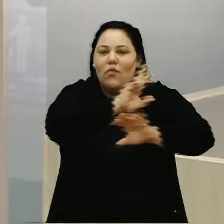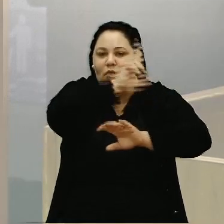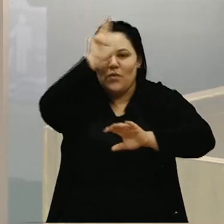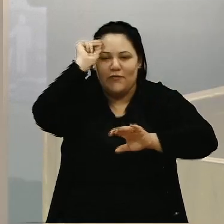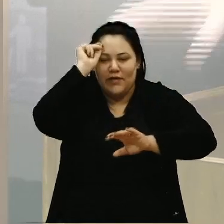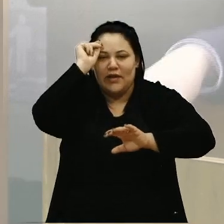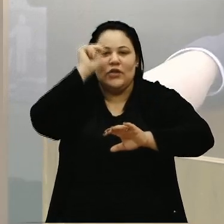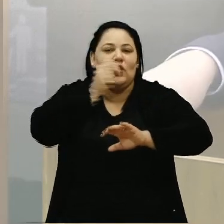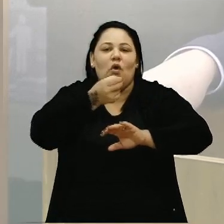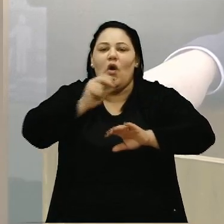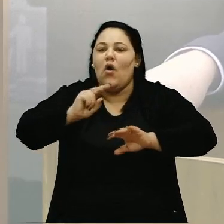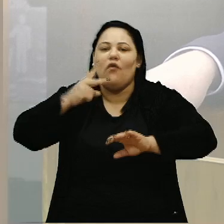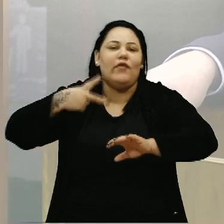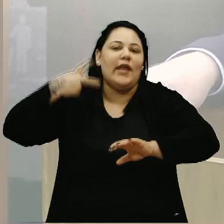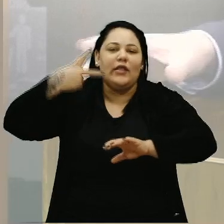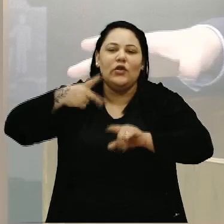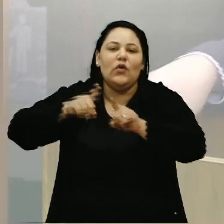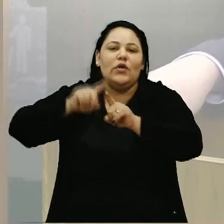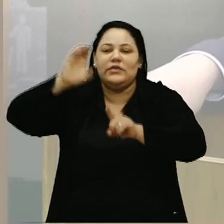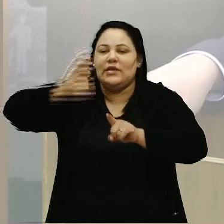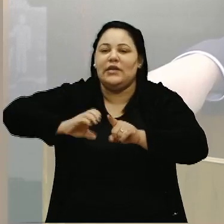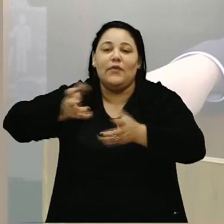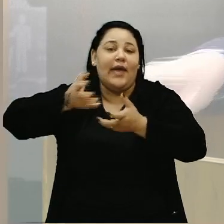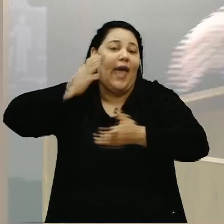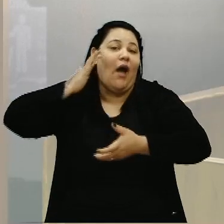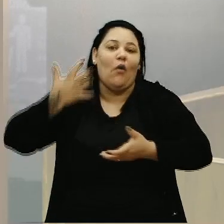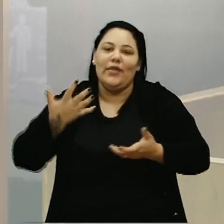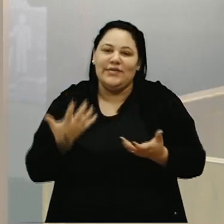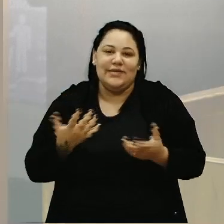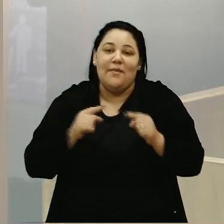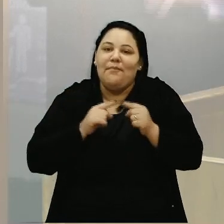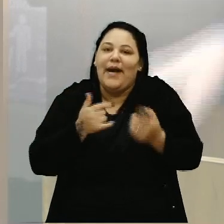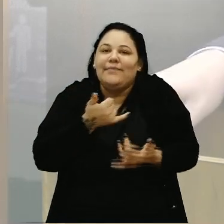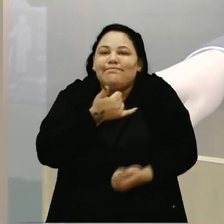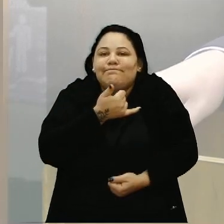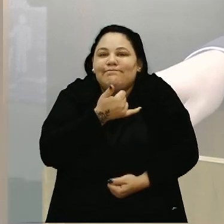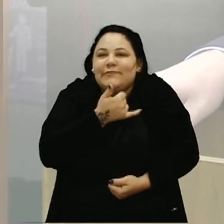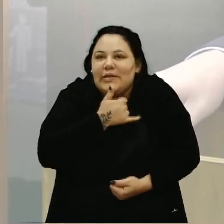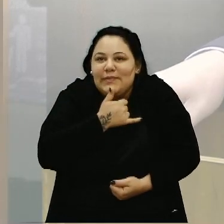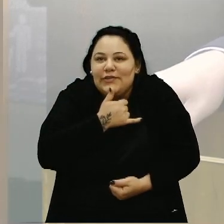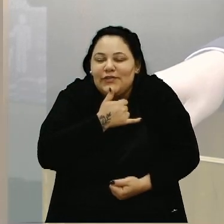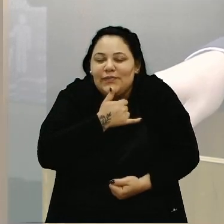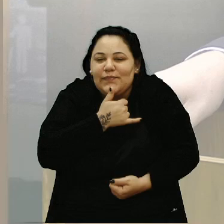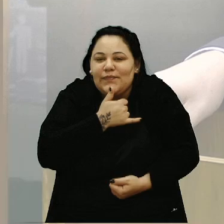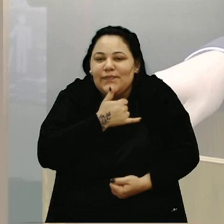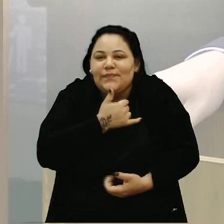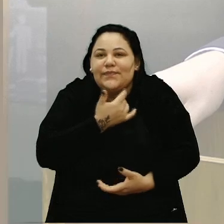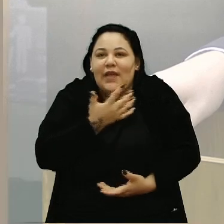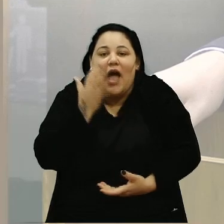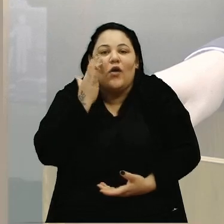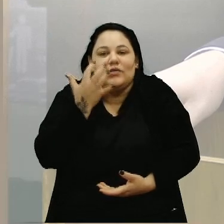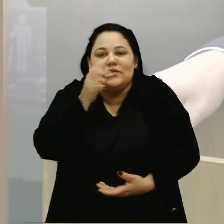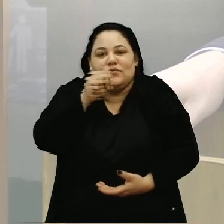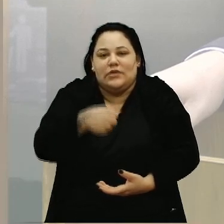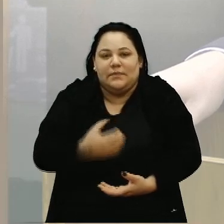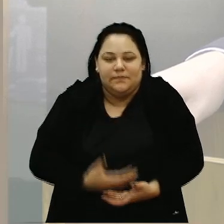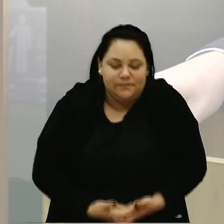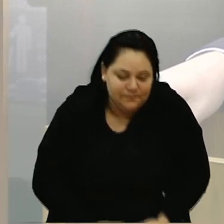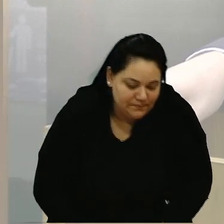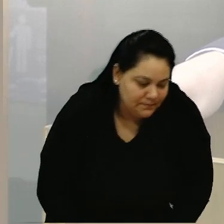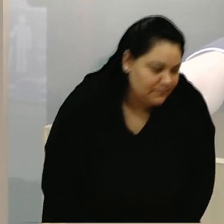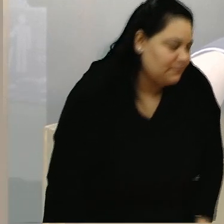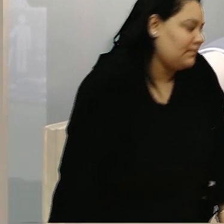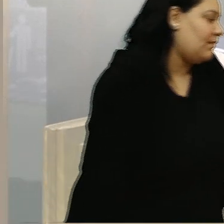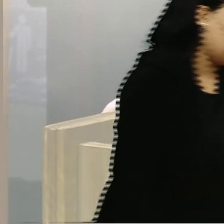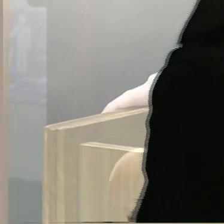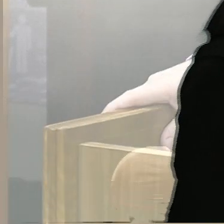ou nenhum cidadão quer que aconteça. Mas, infelizmente, essa situação aconteceu. Eu recebo